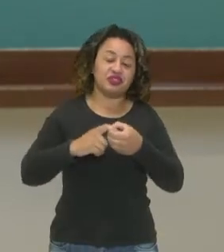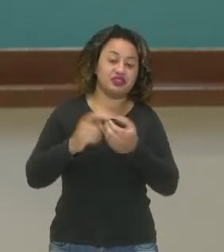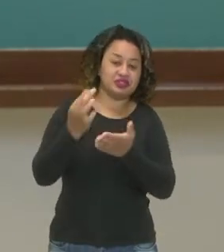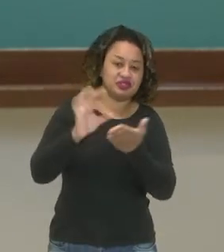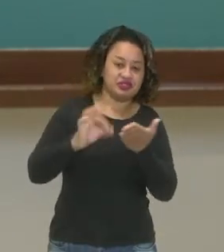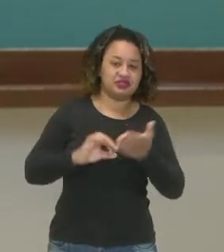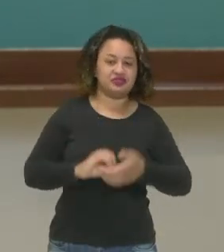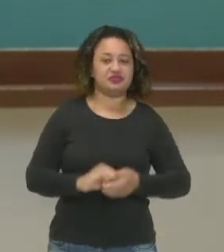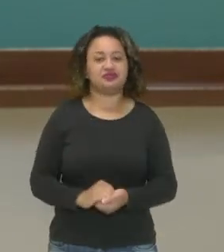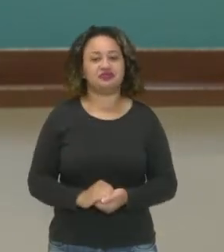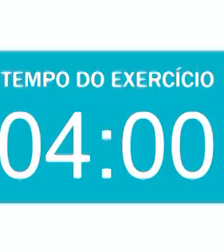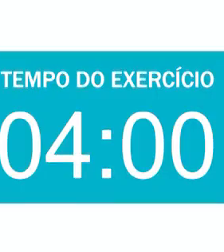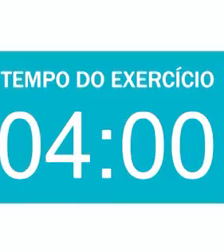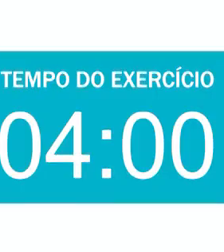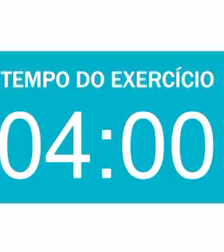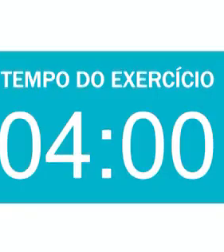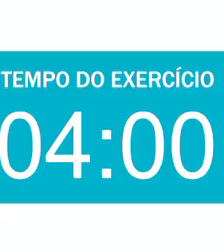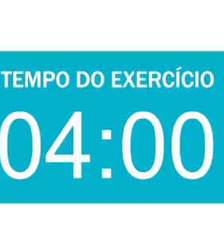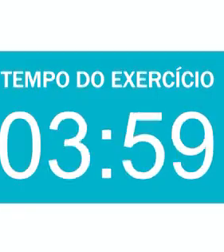resposta.